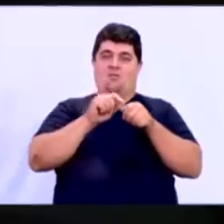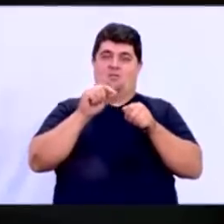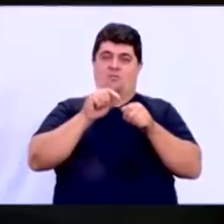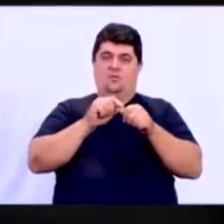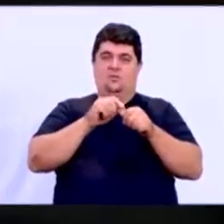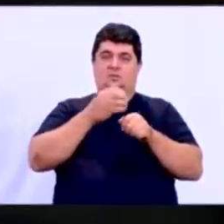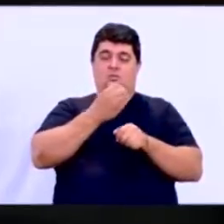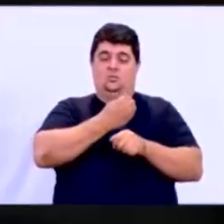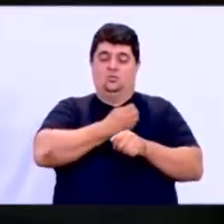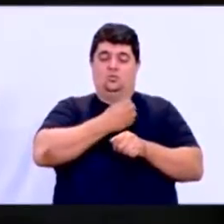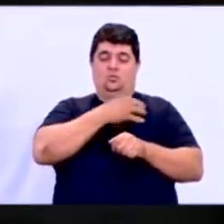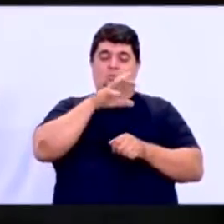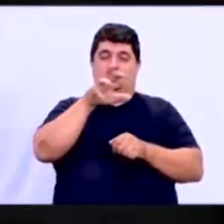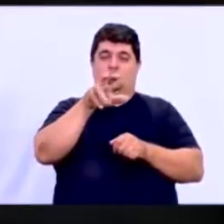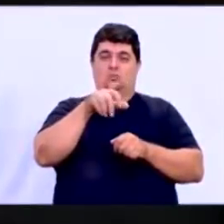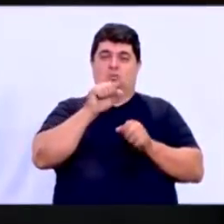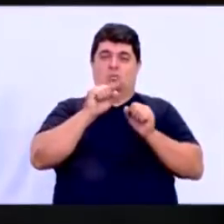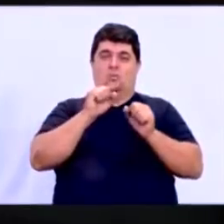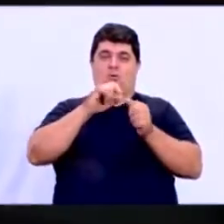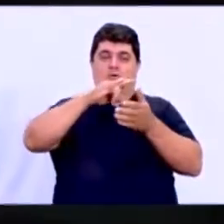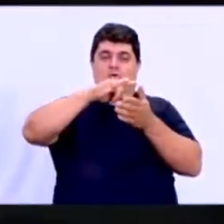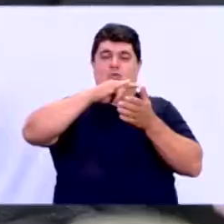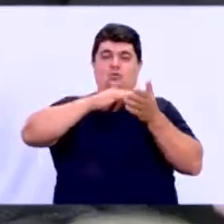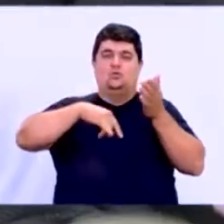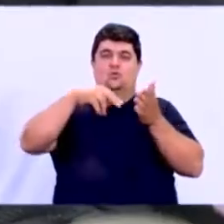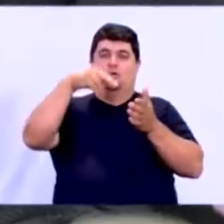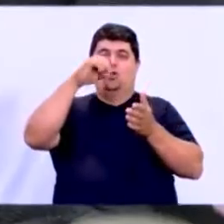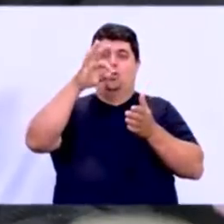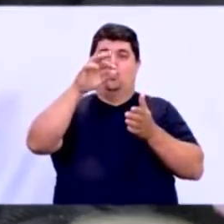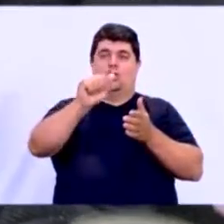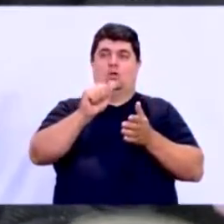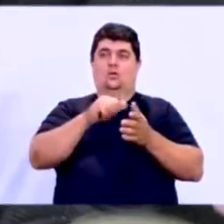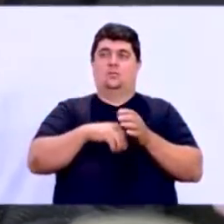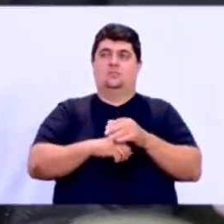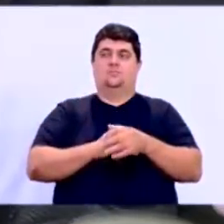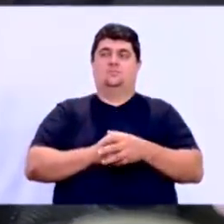fazendo o seu registro fiscal, meu doce.